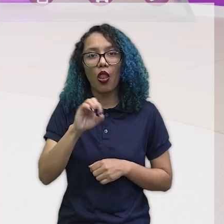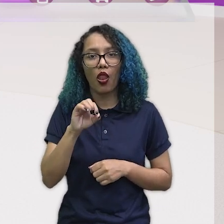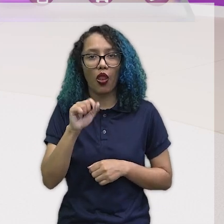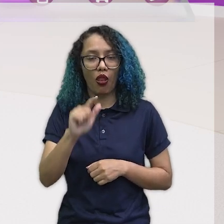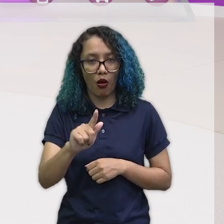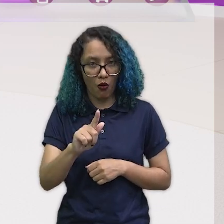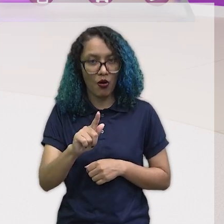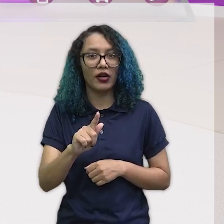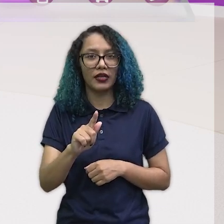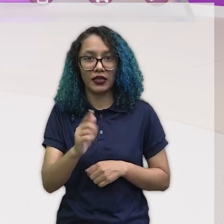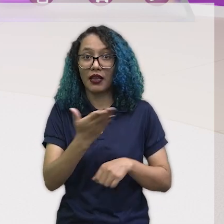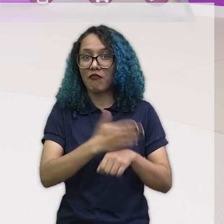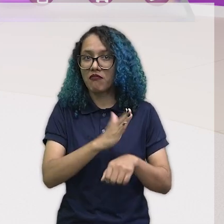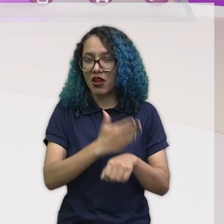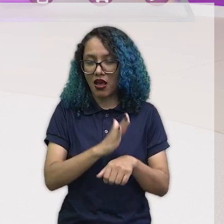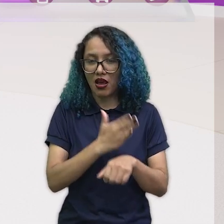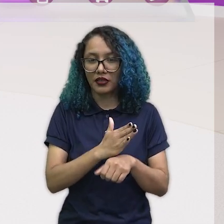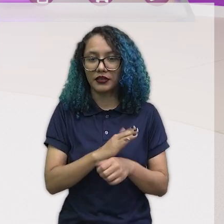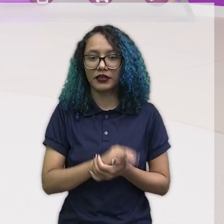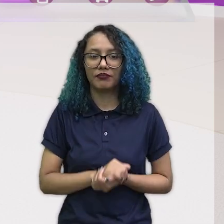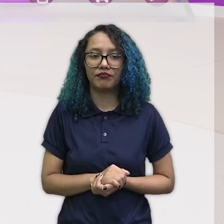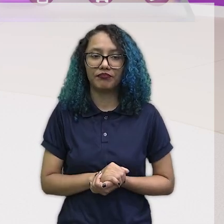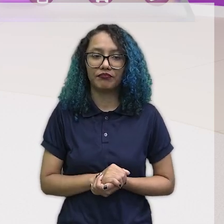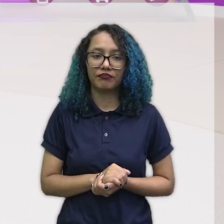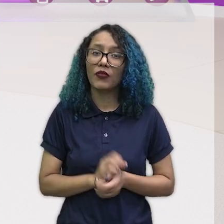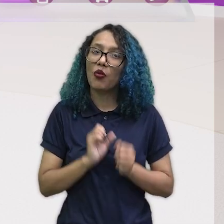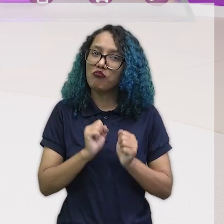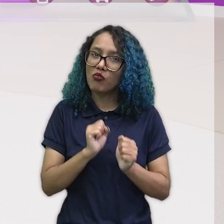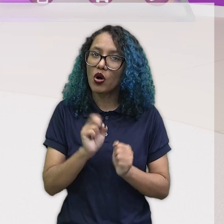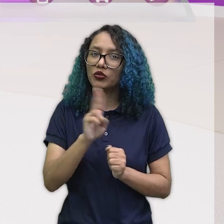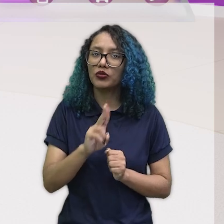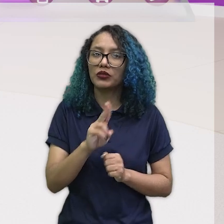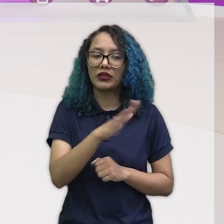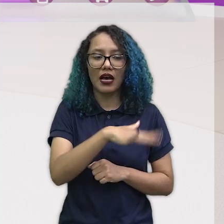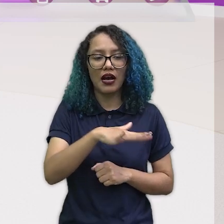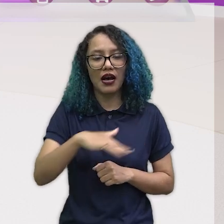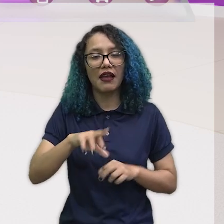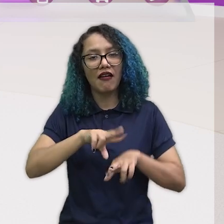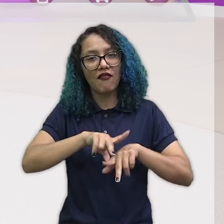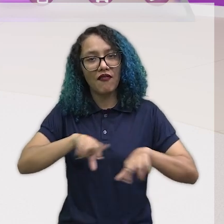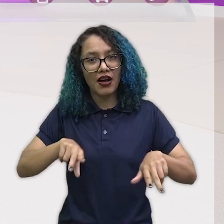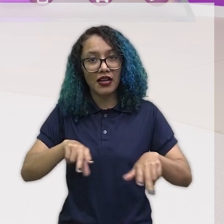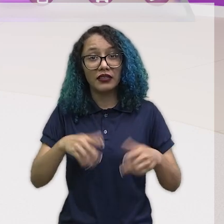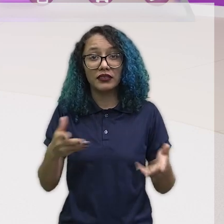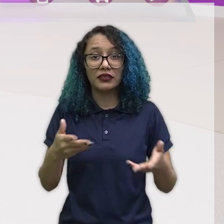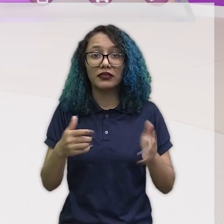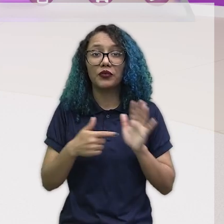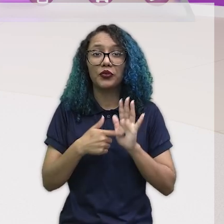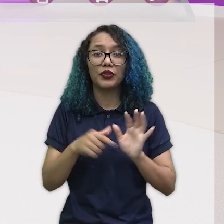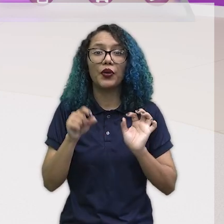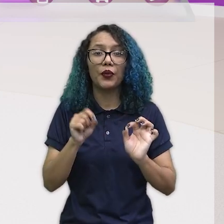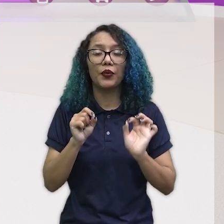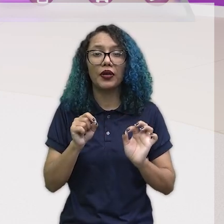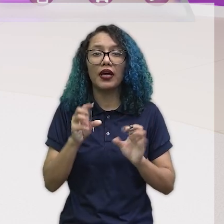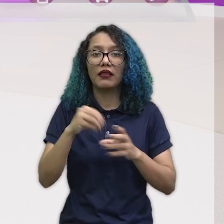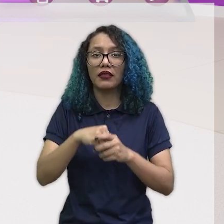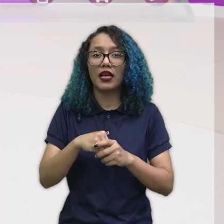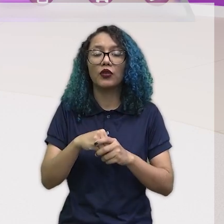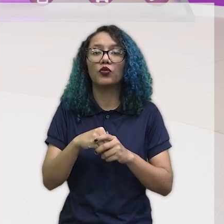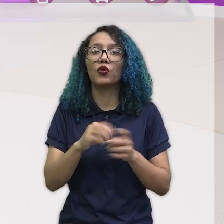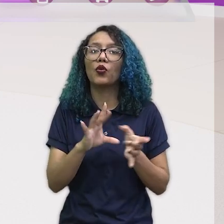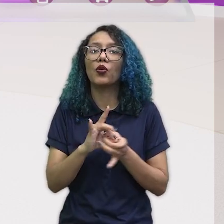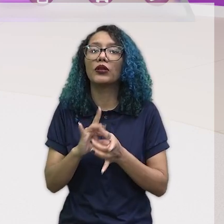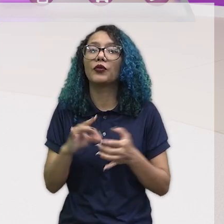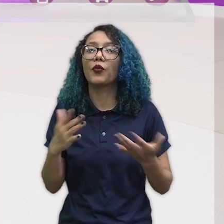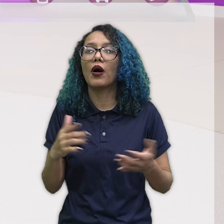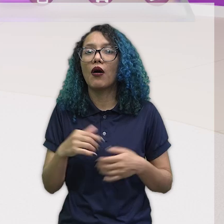eu disse para vocês aqui durante a aula, logaritmos têm aplicações ali em diversas áreas, e aqui nós vimos a aplicação na questão